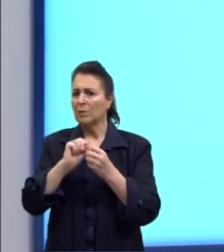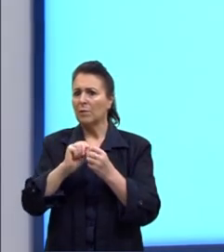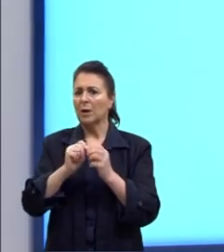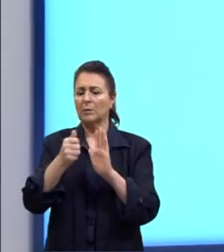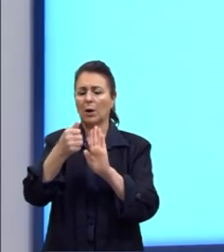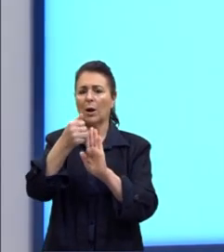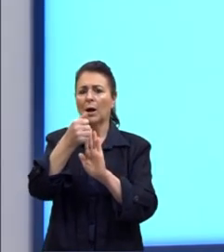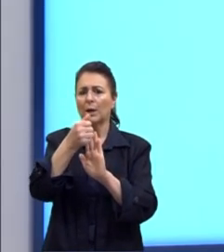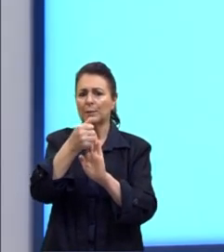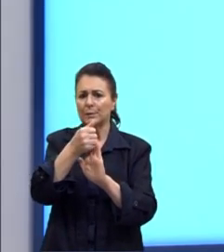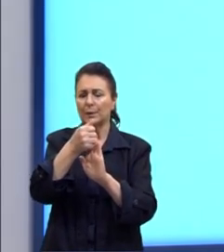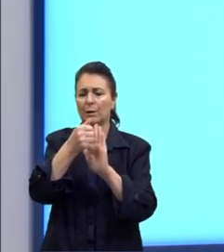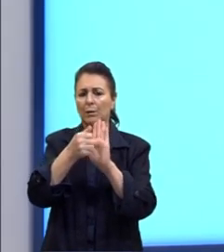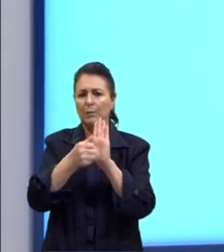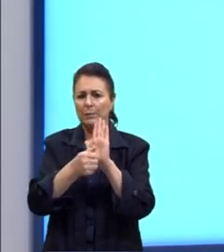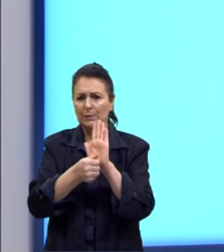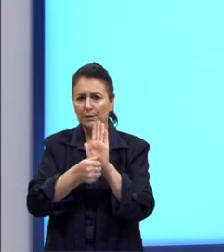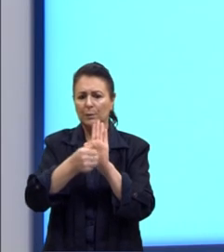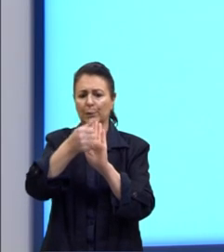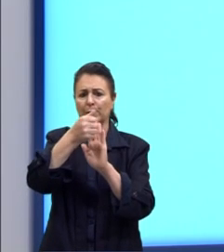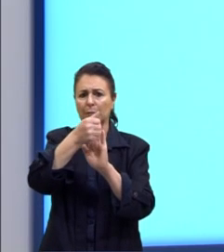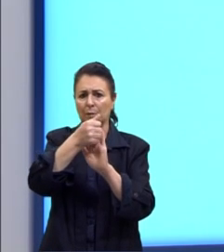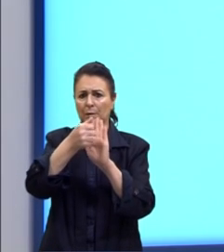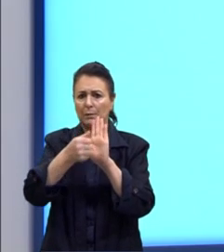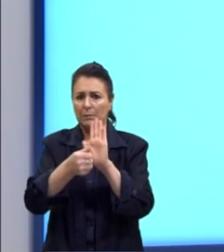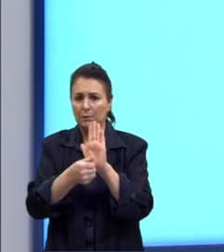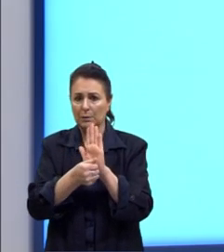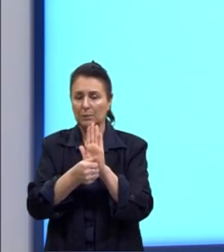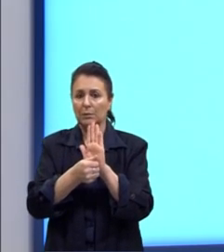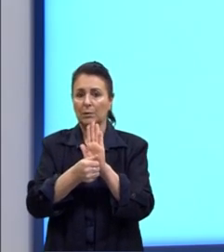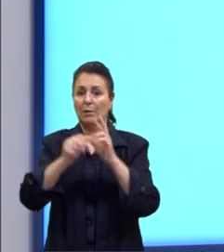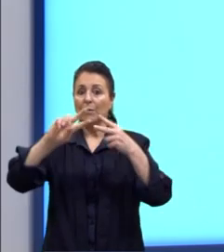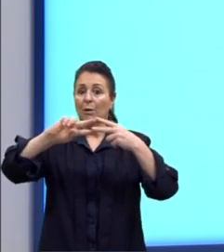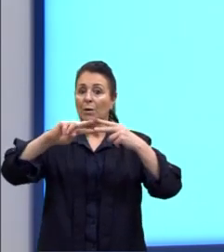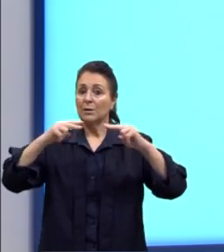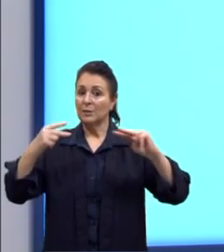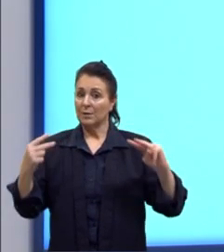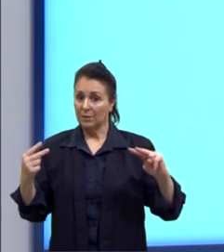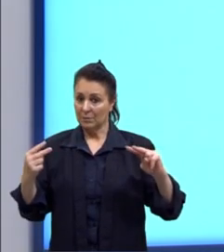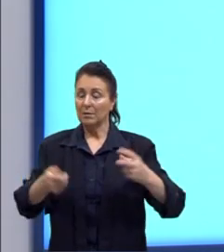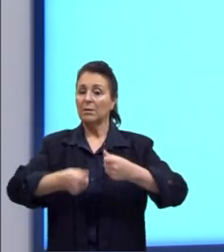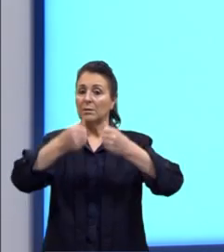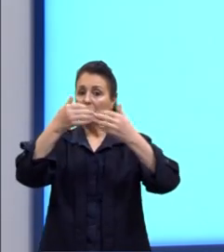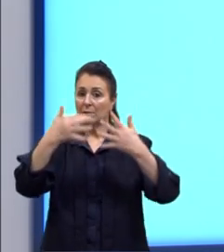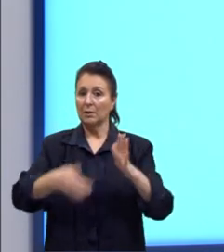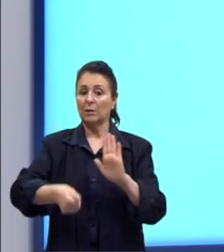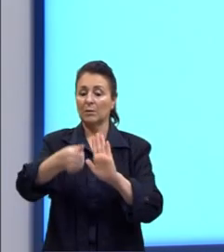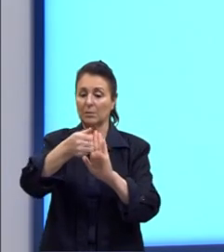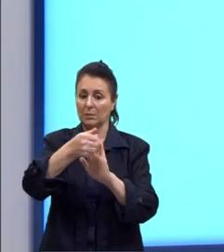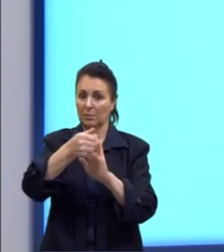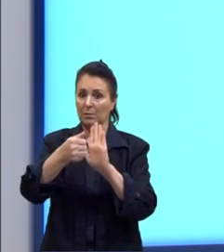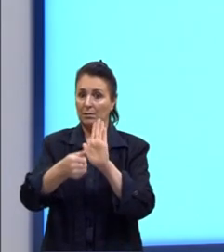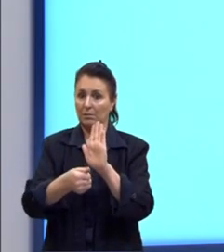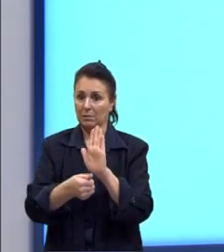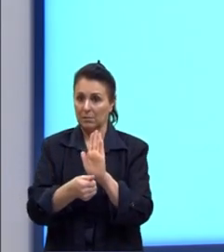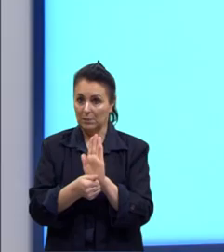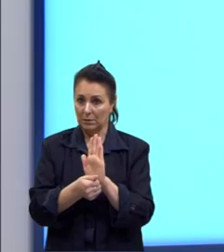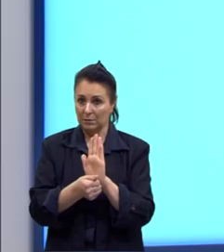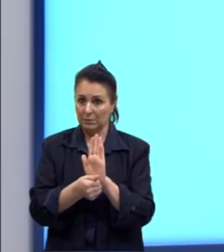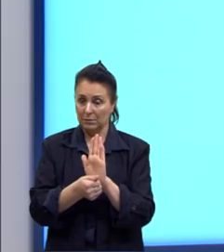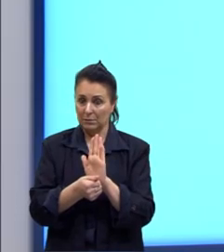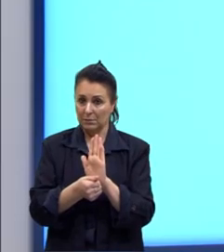azão azinho aí Ai não pode se falar em genética sem falar em razão e assim né gente então esse